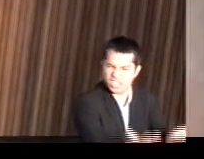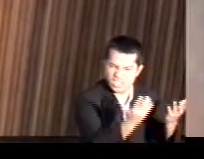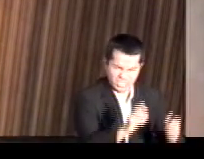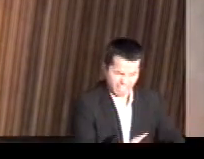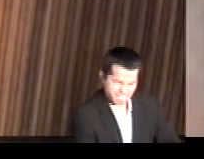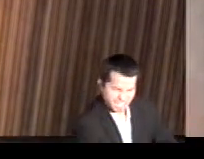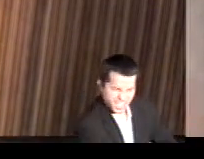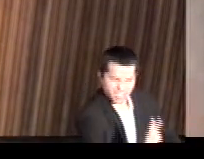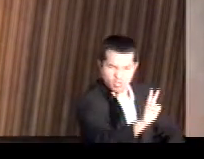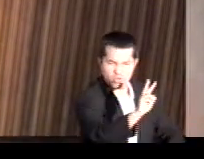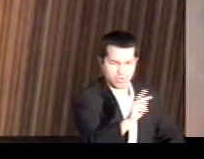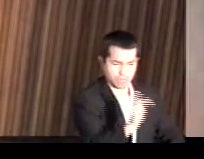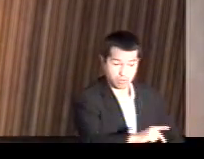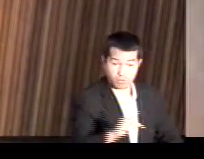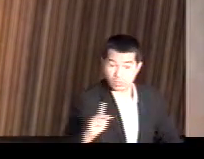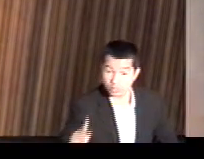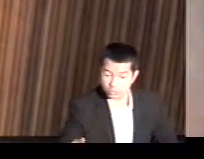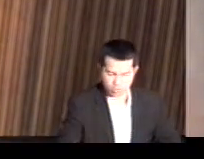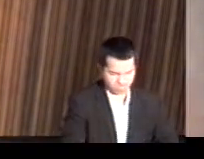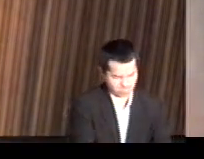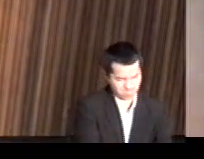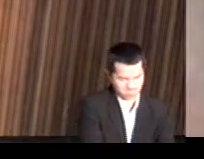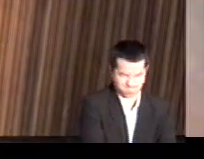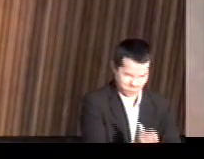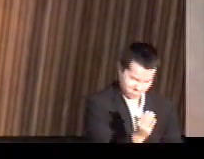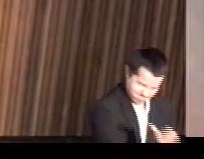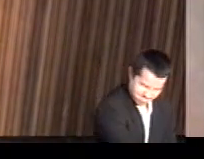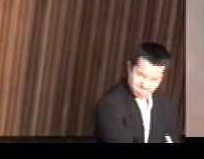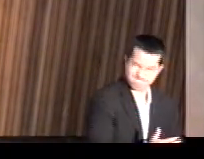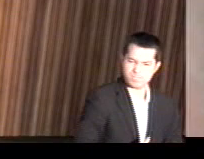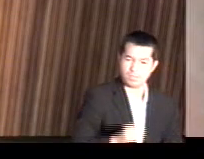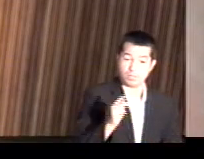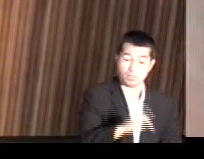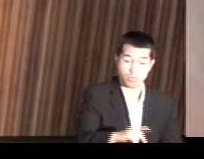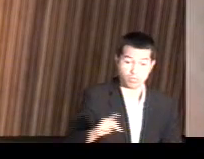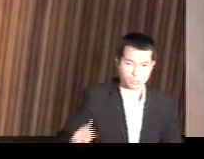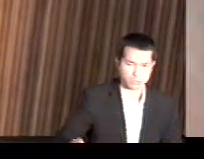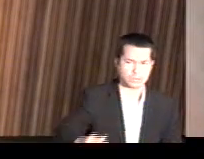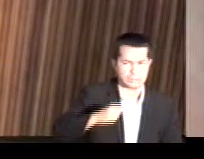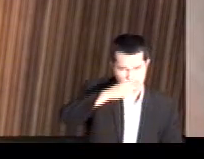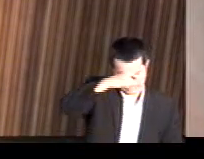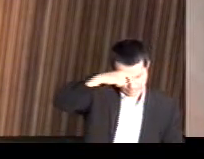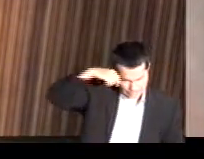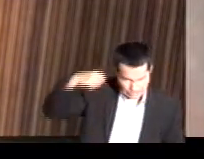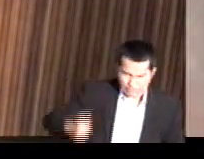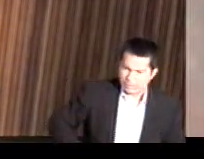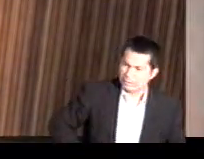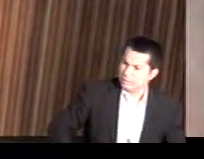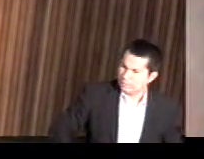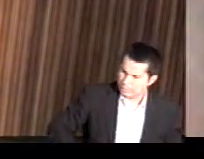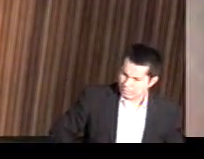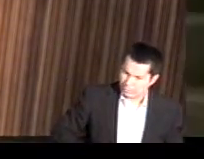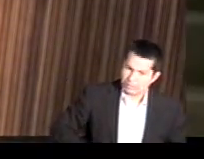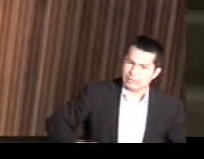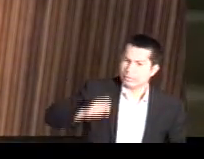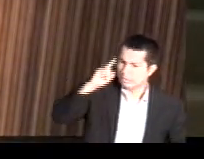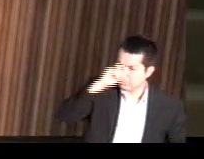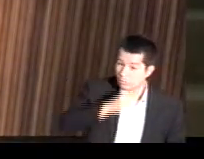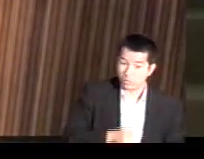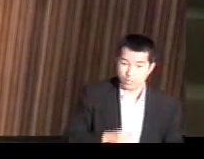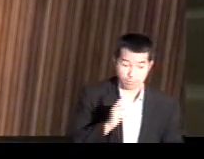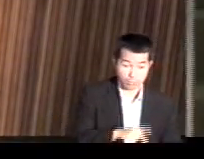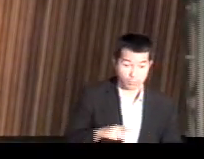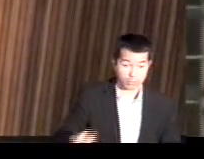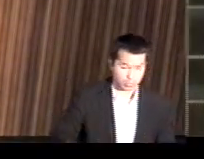seu salário e dando-lhes a honra devida pela sua função e ensinando os nossos filhos o valor de